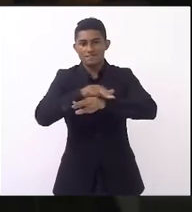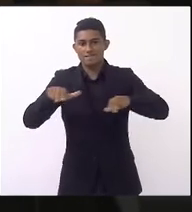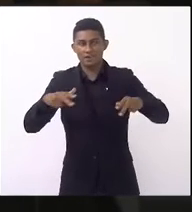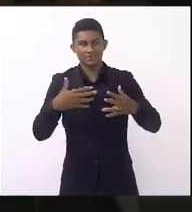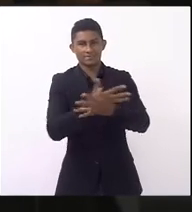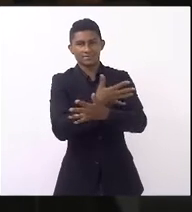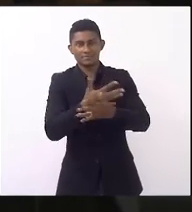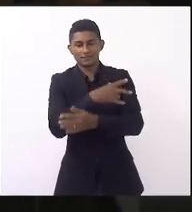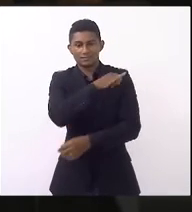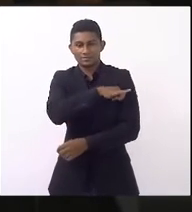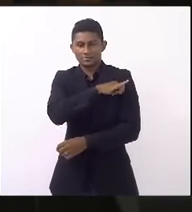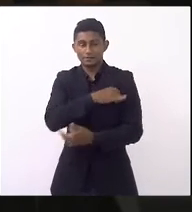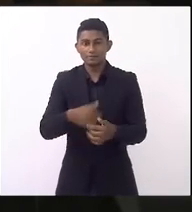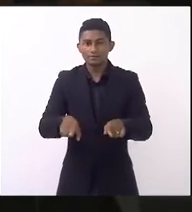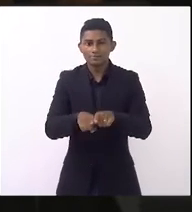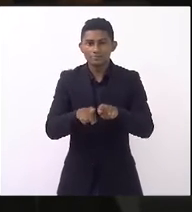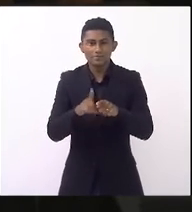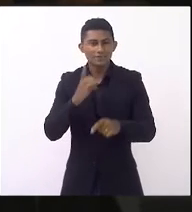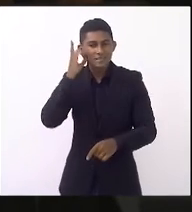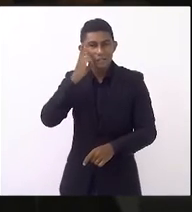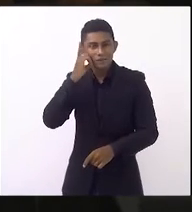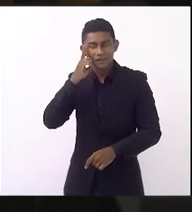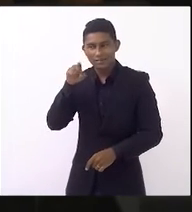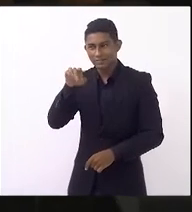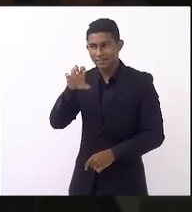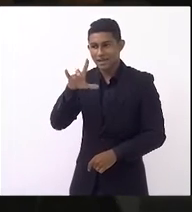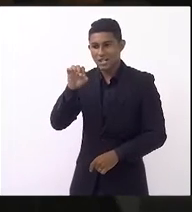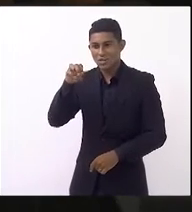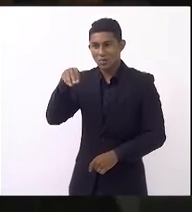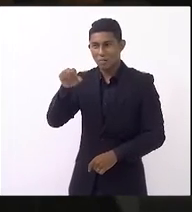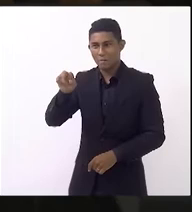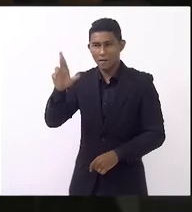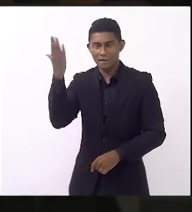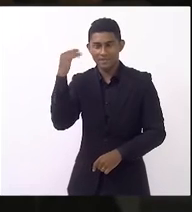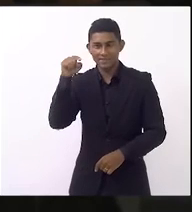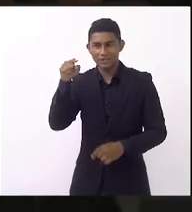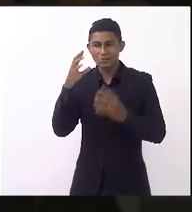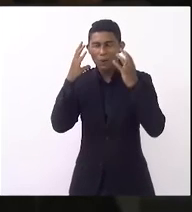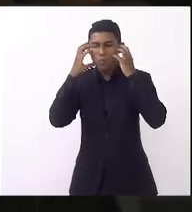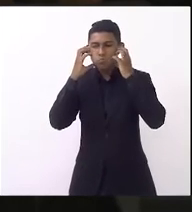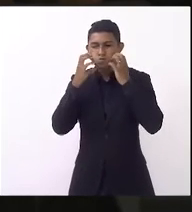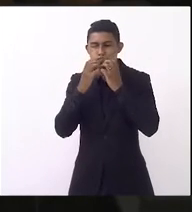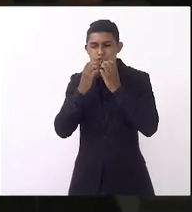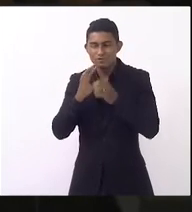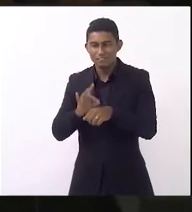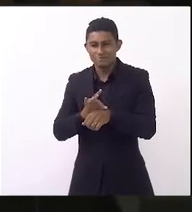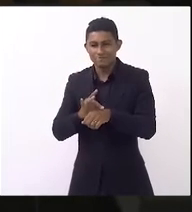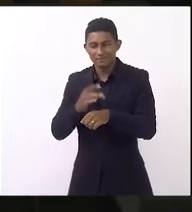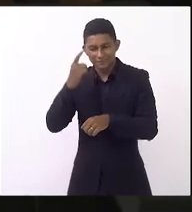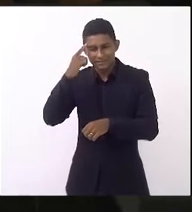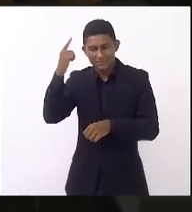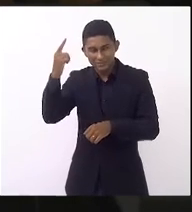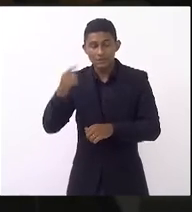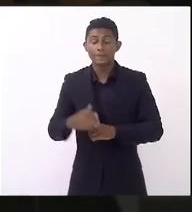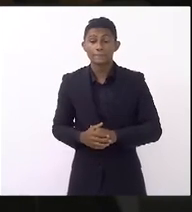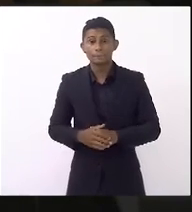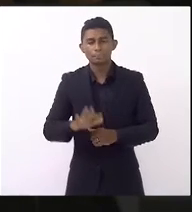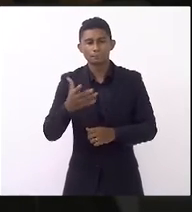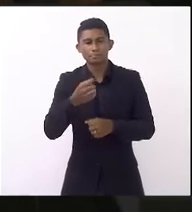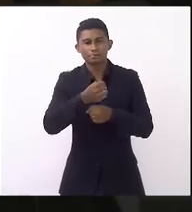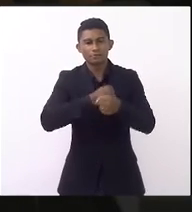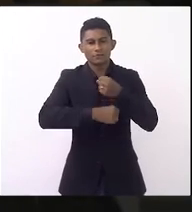Eliomar ainda tinha a barba negra e já era vereador, 89 a